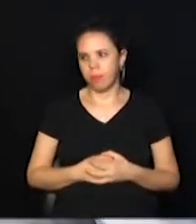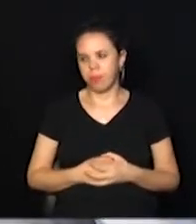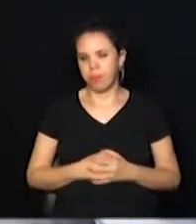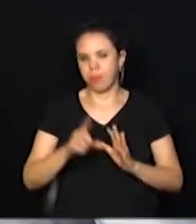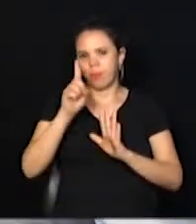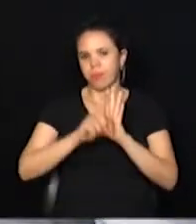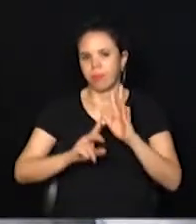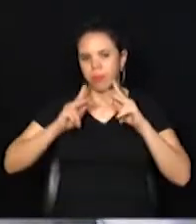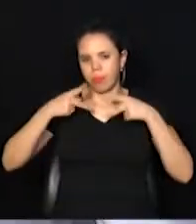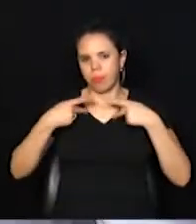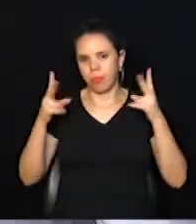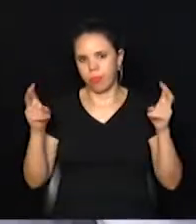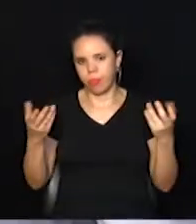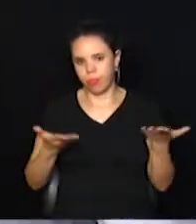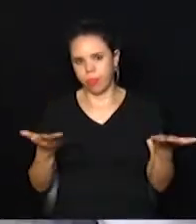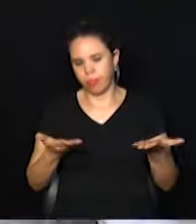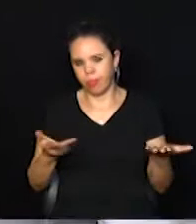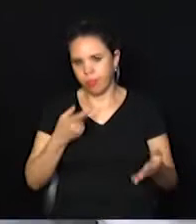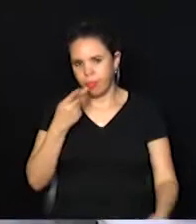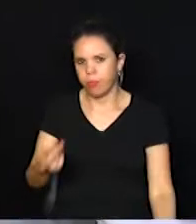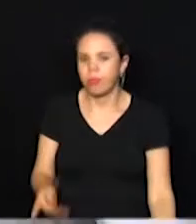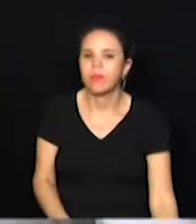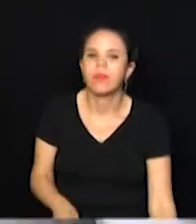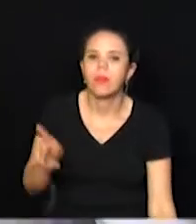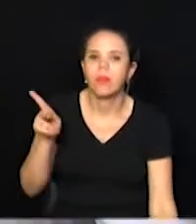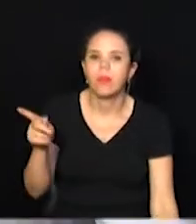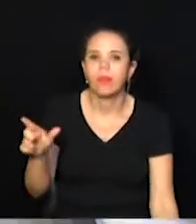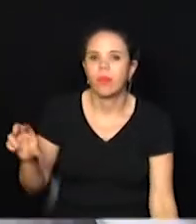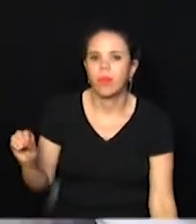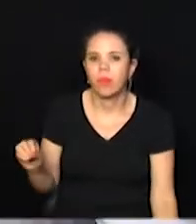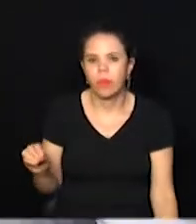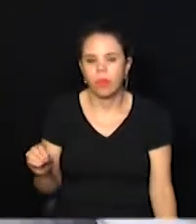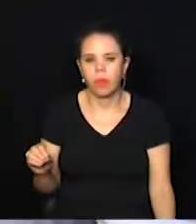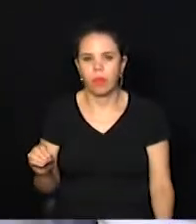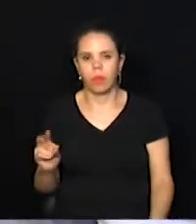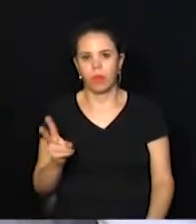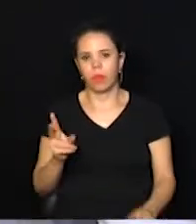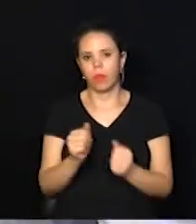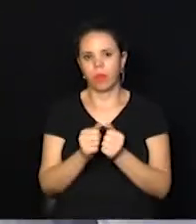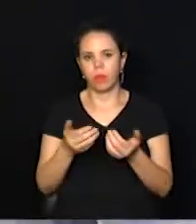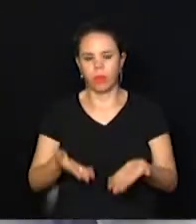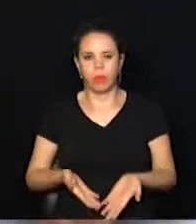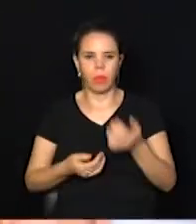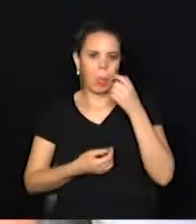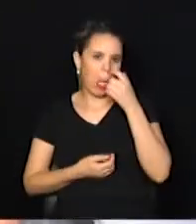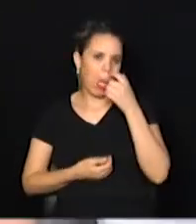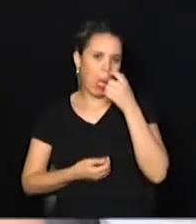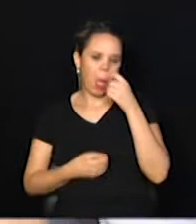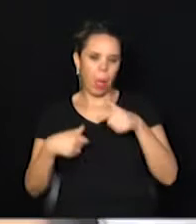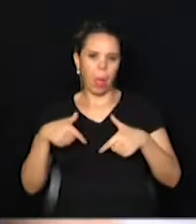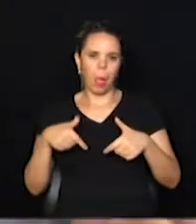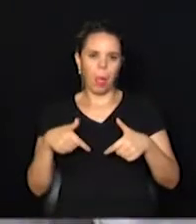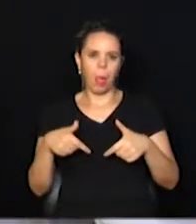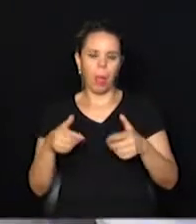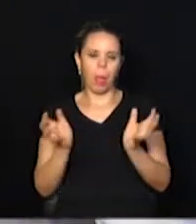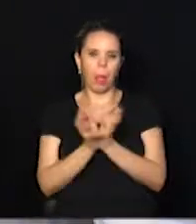direitos humanos, aqui quero chamar o Paulo Mariante, que está sempre conosco nas atividades da